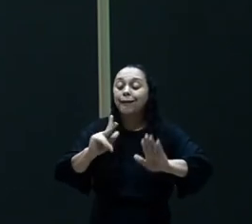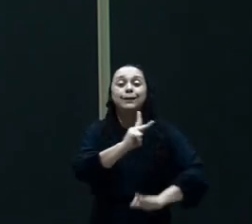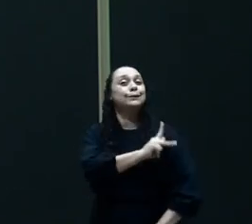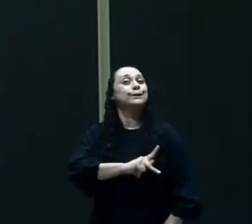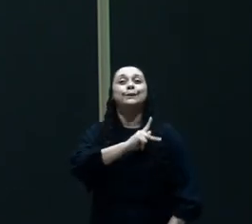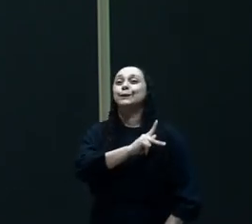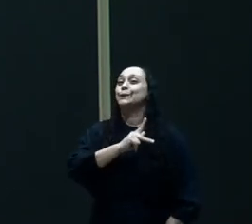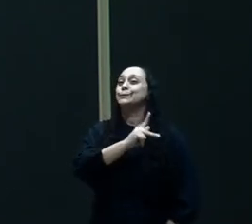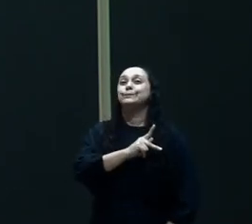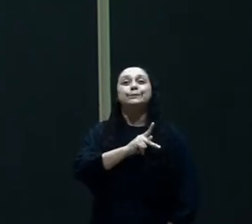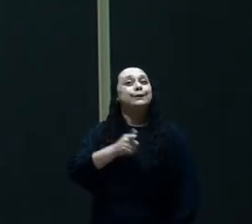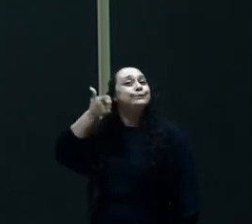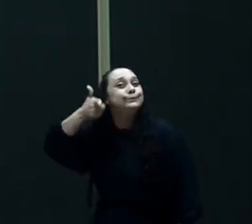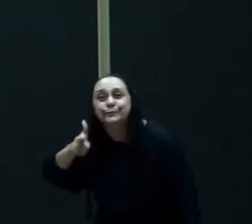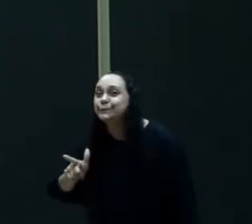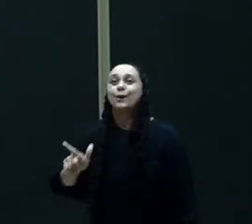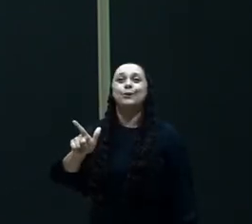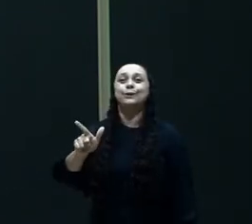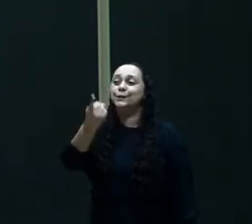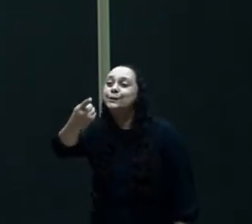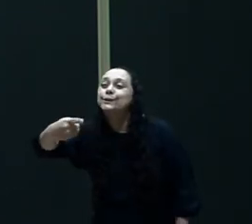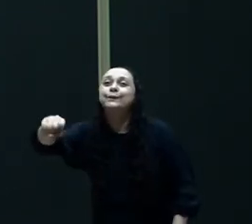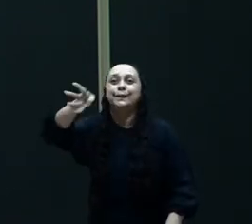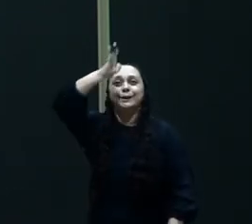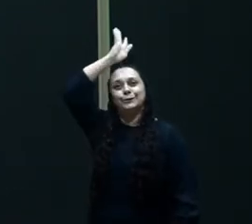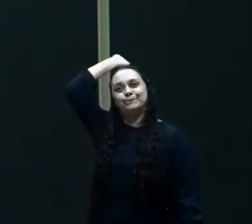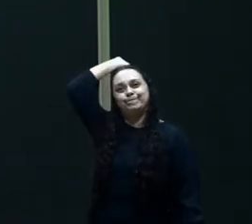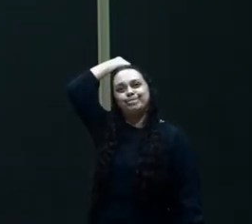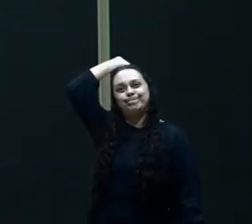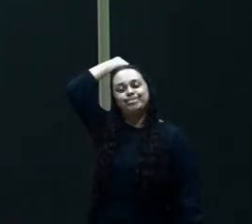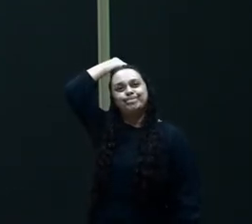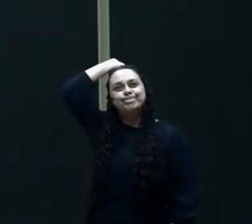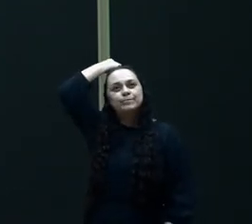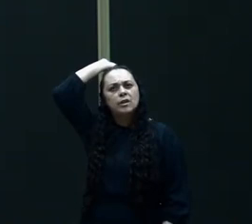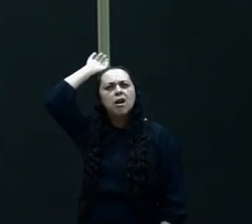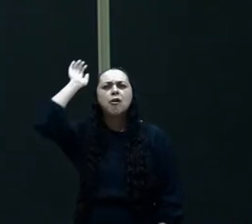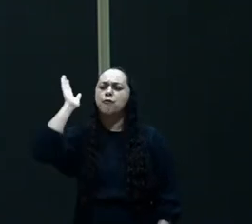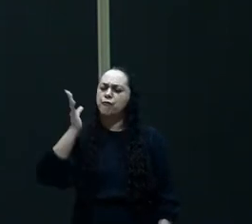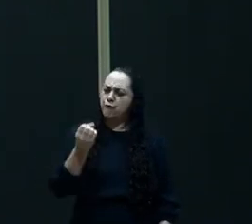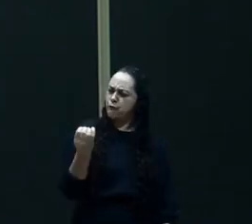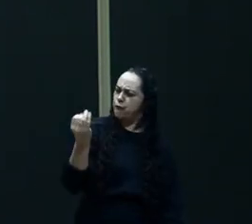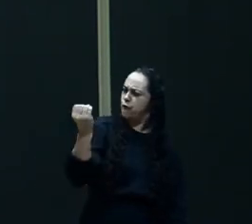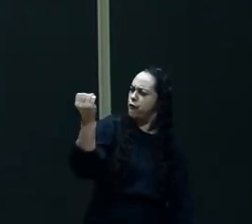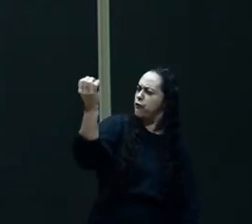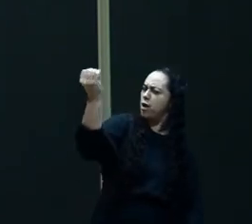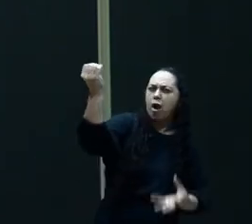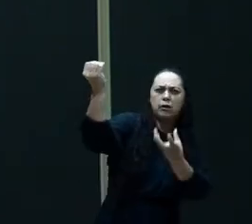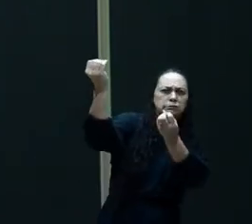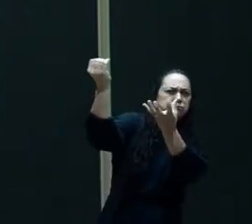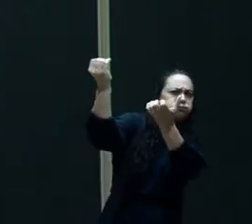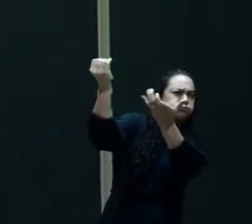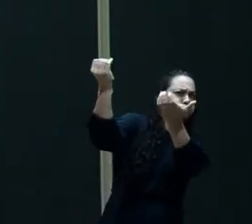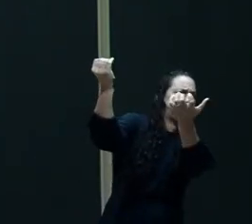Roma entre tantas viagens que fez expedições missionárias abrindo